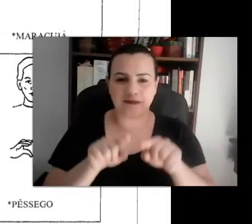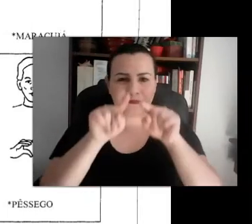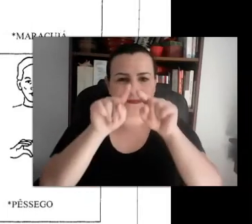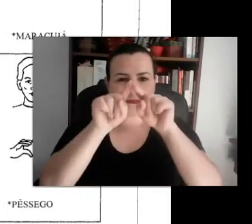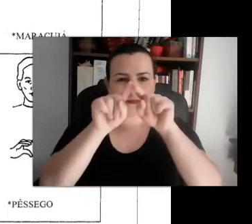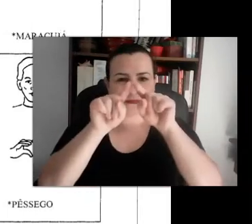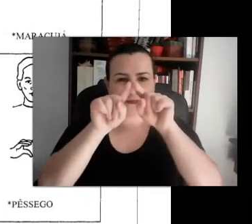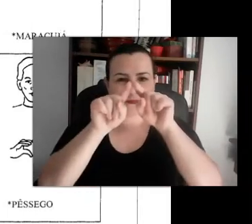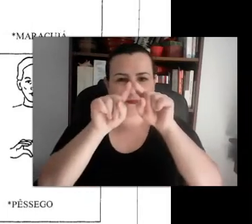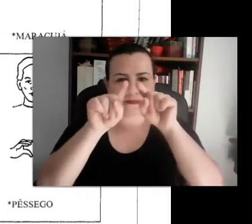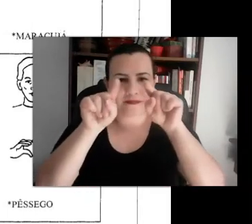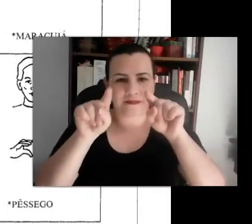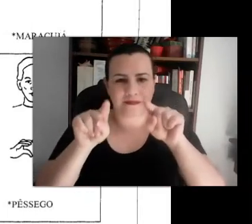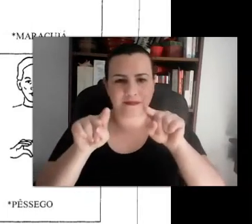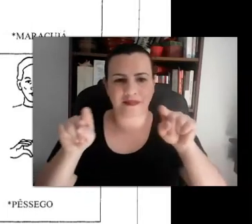pera,